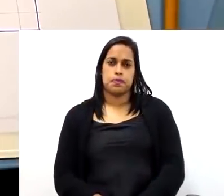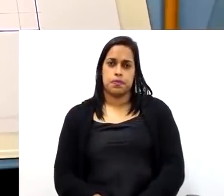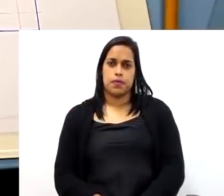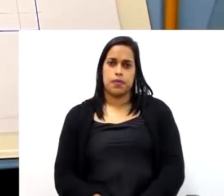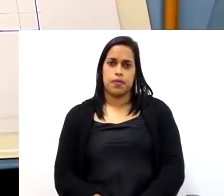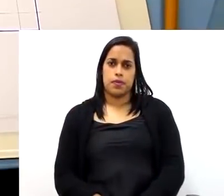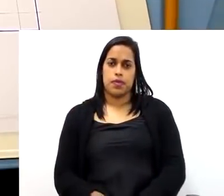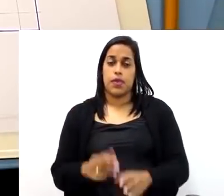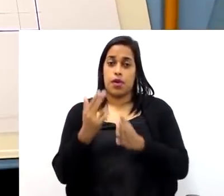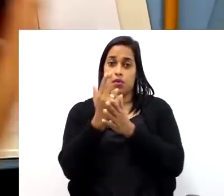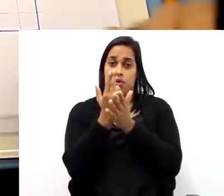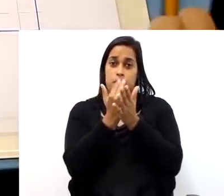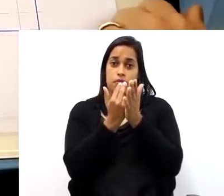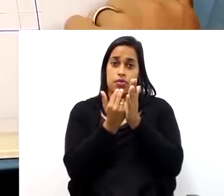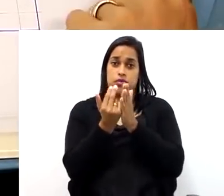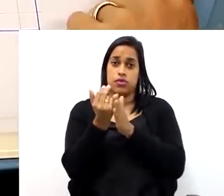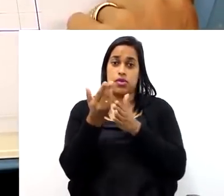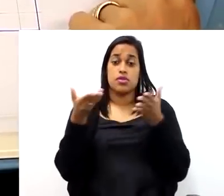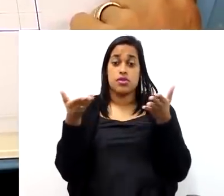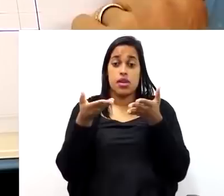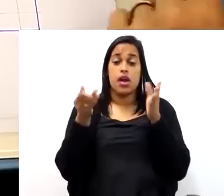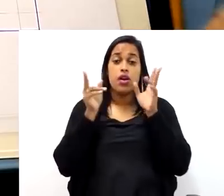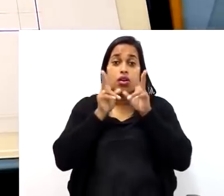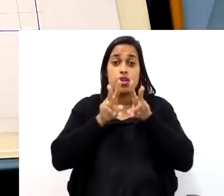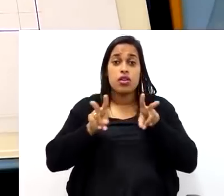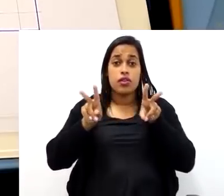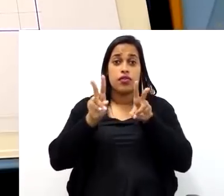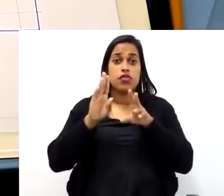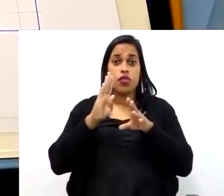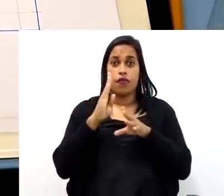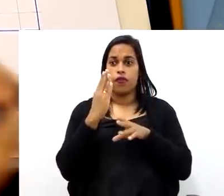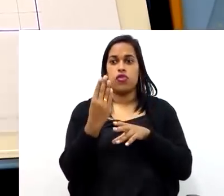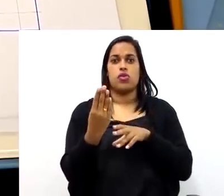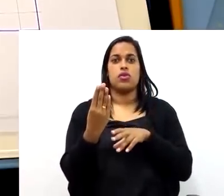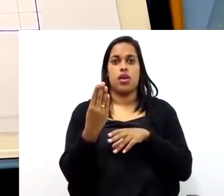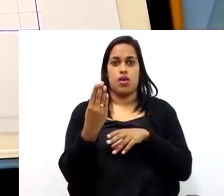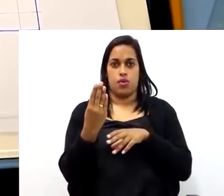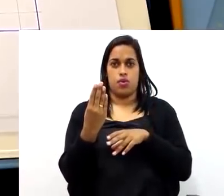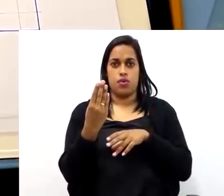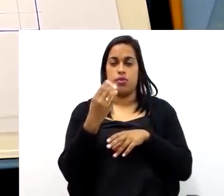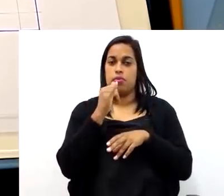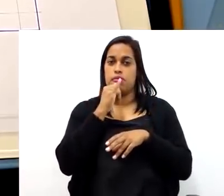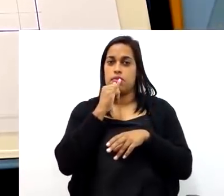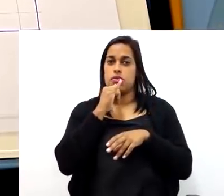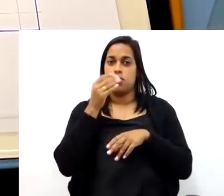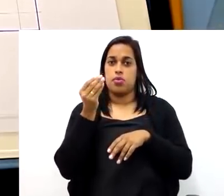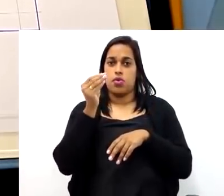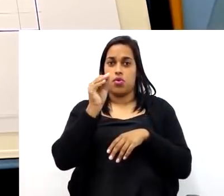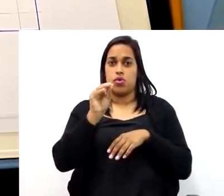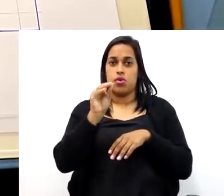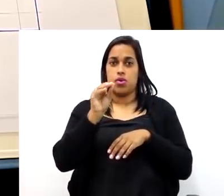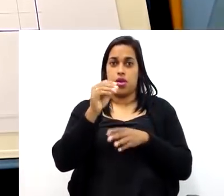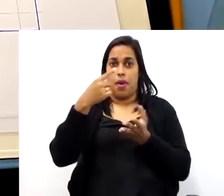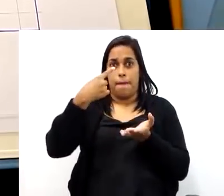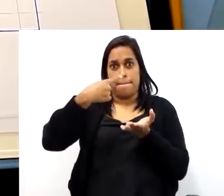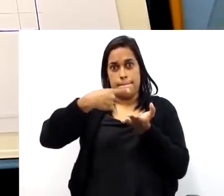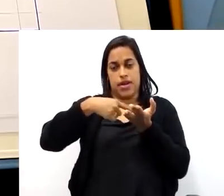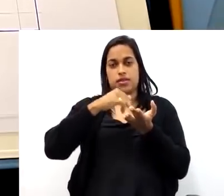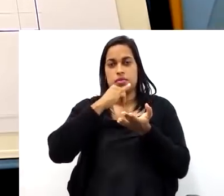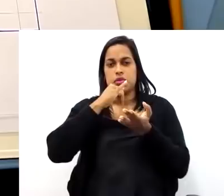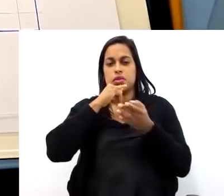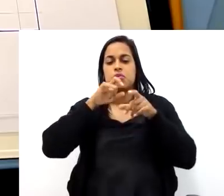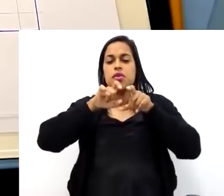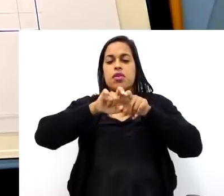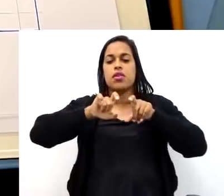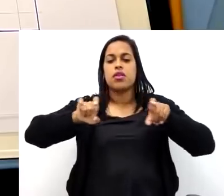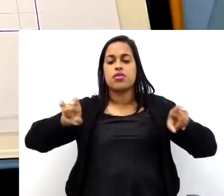Então, vamos desenhar agora a vista frontal. A vista frontal, ela vai ser... Eu coloquei aqui uma marcação de uma legenda para